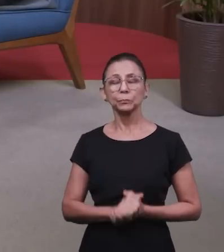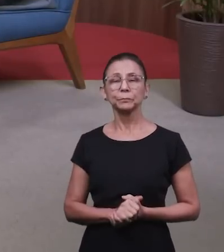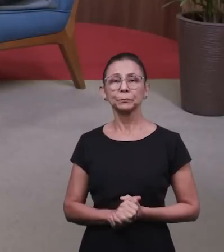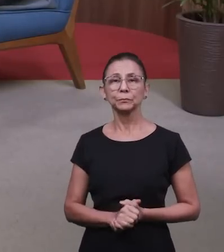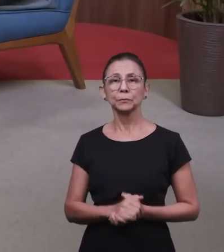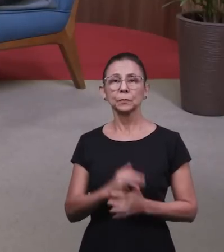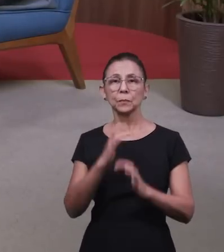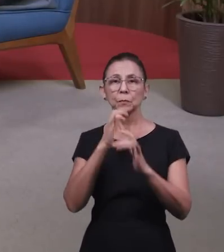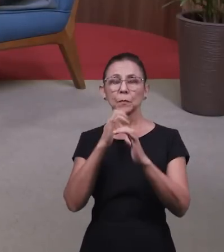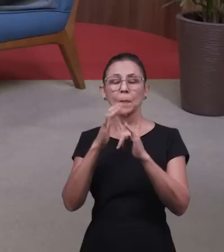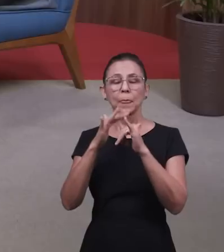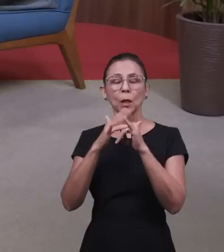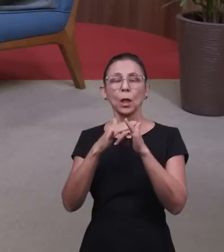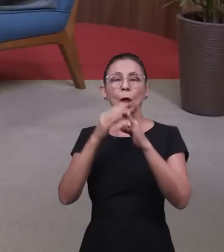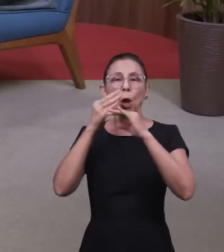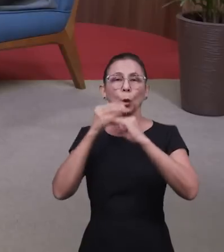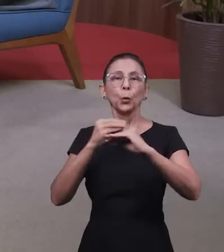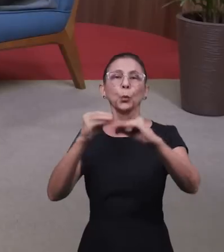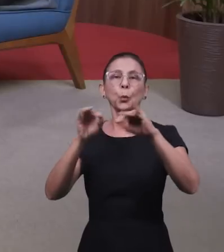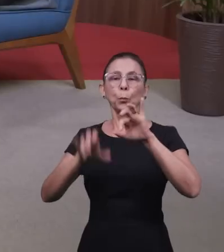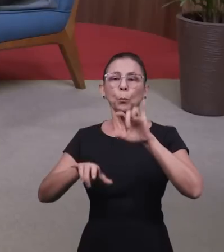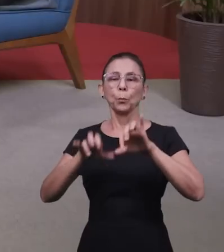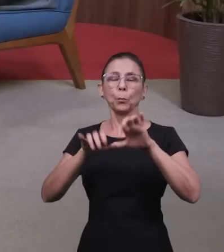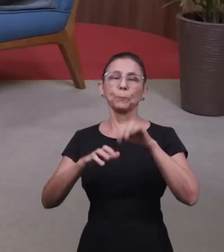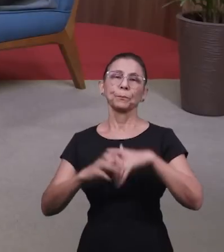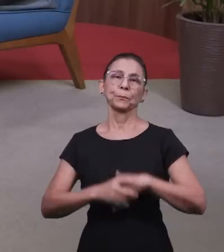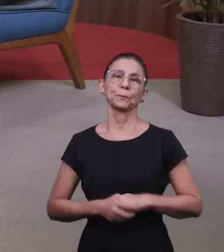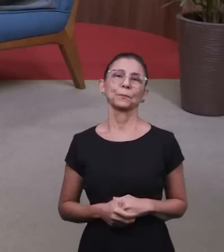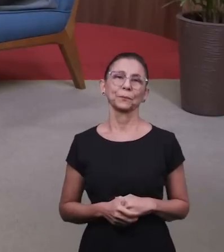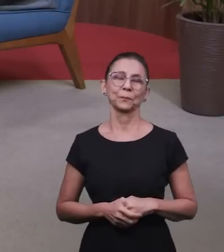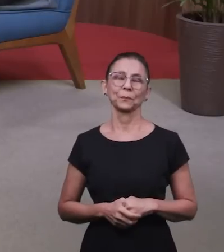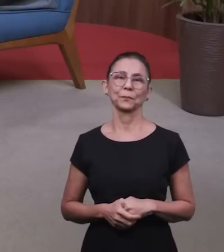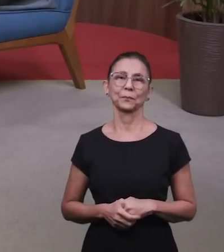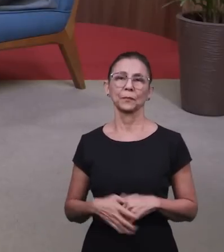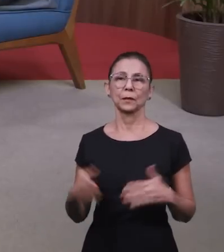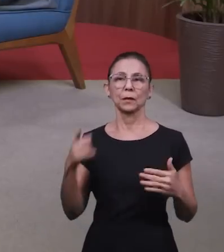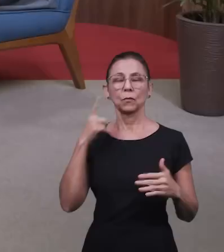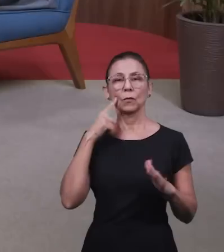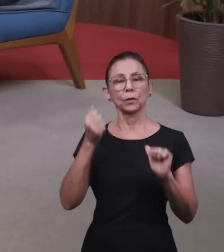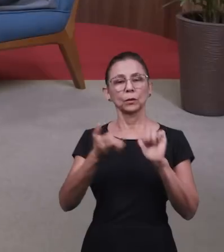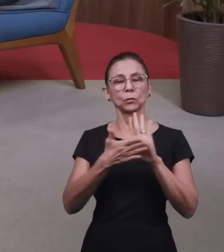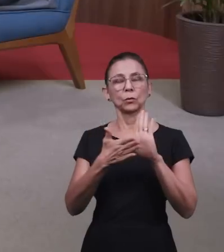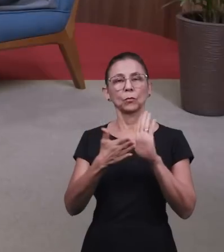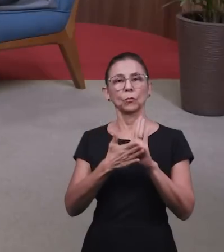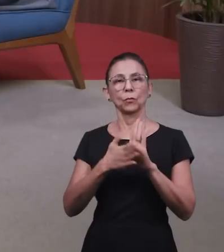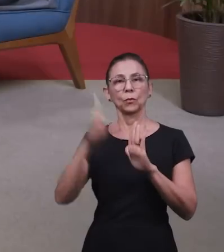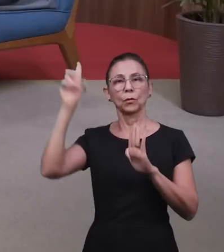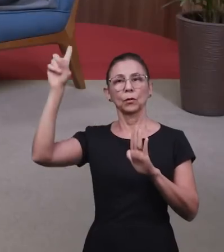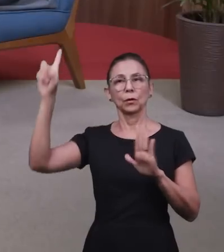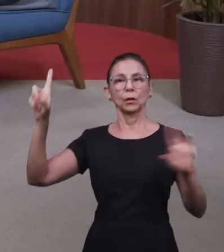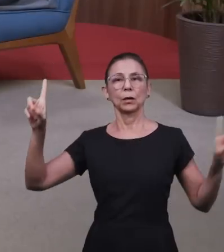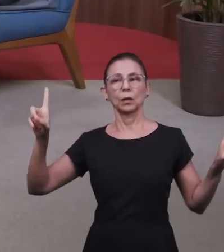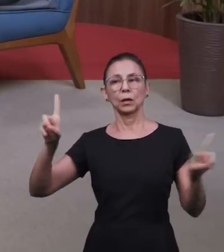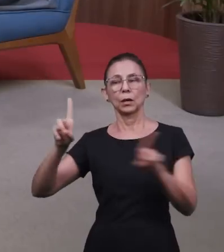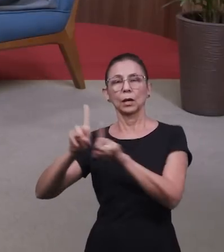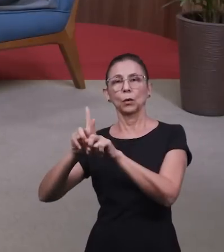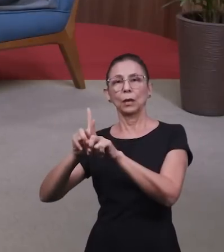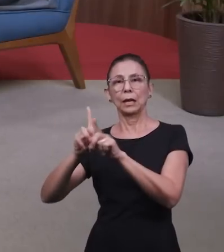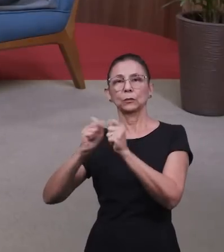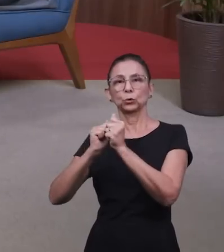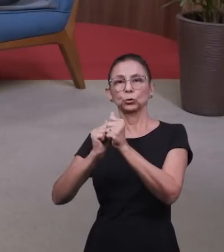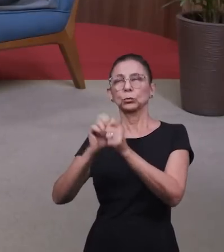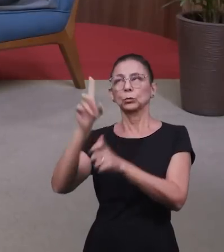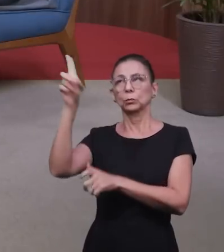tia Janaína vai ensinar hoje a introdução do louvor Ao Lado de Deus, com a posição das notas direcionado para